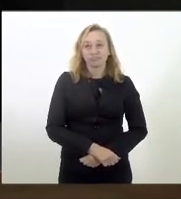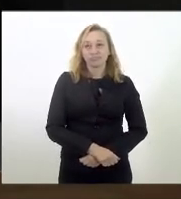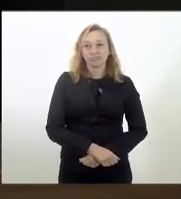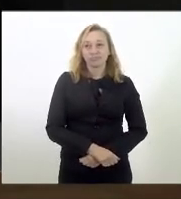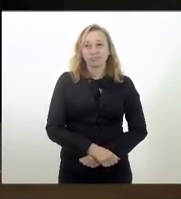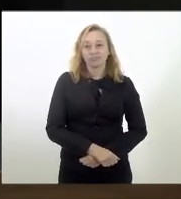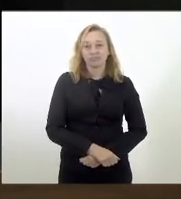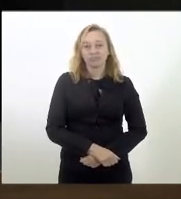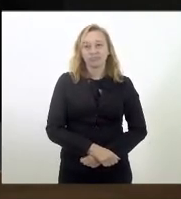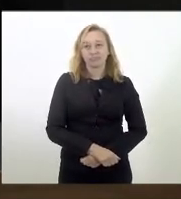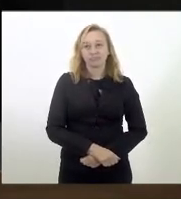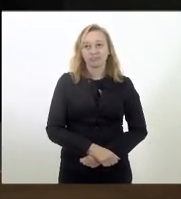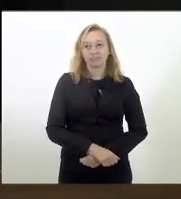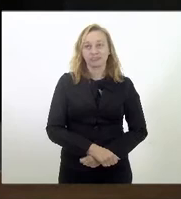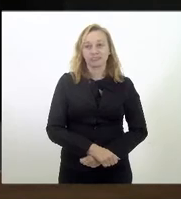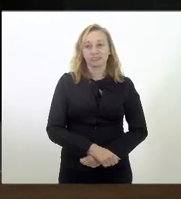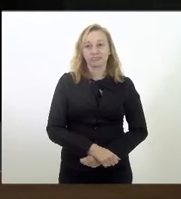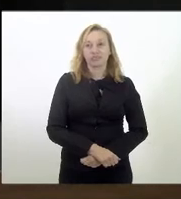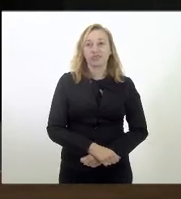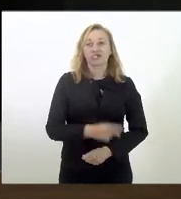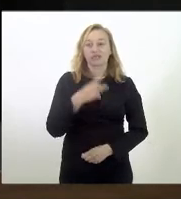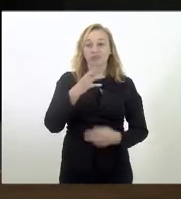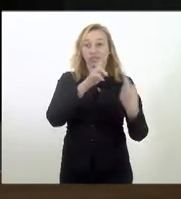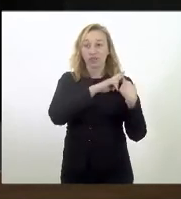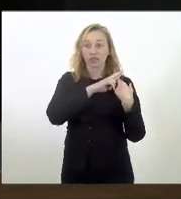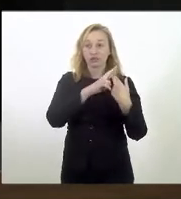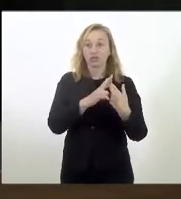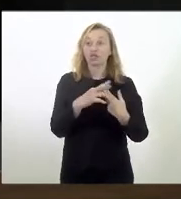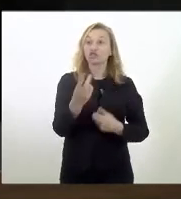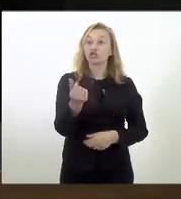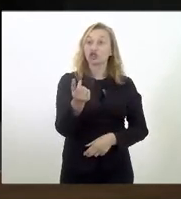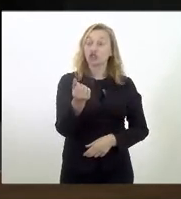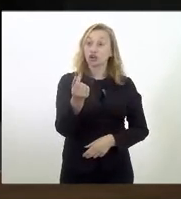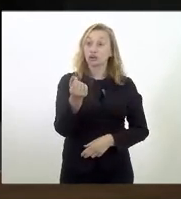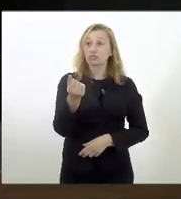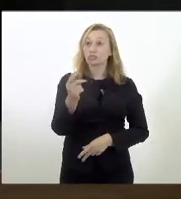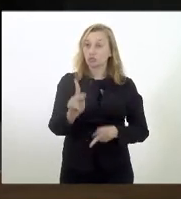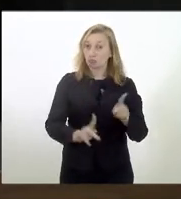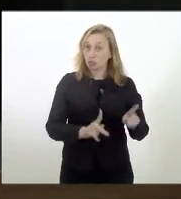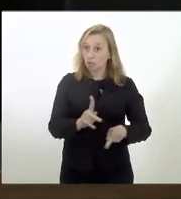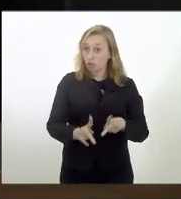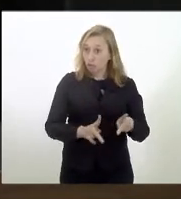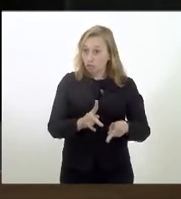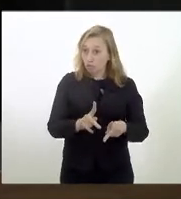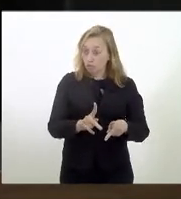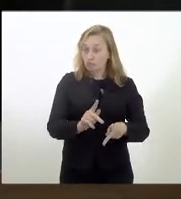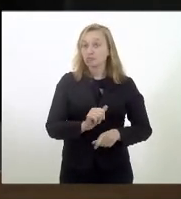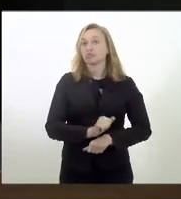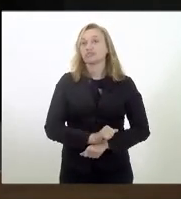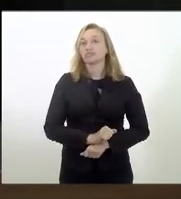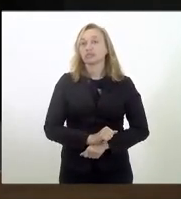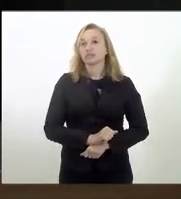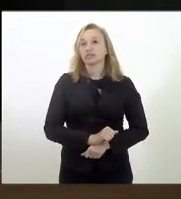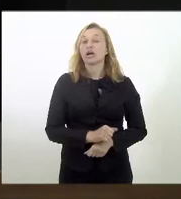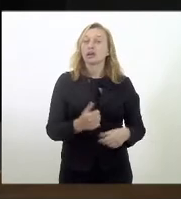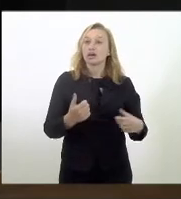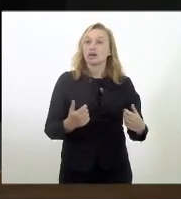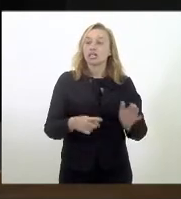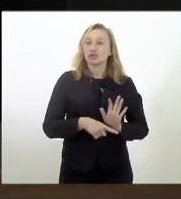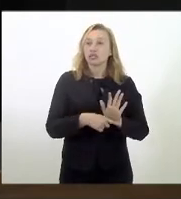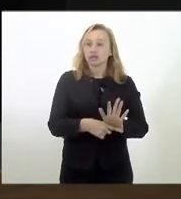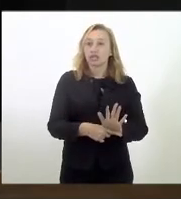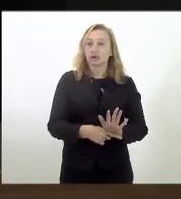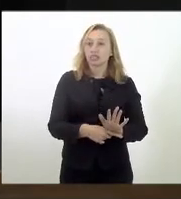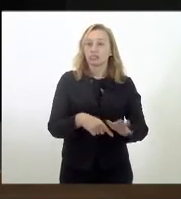Sejamos austeros e responsáveis com o dinheiro público e generosos com o povo que mais precisa do nosso Estado